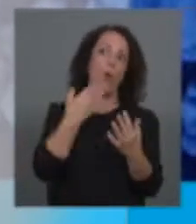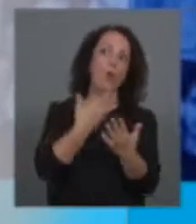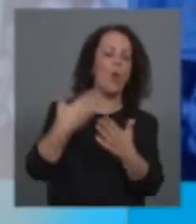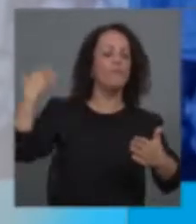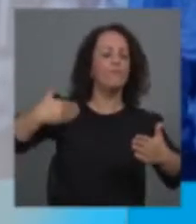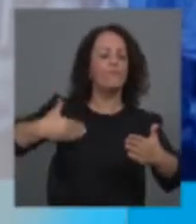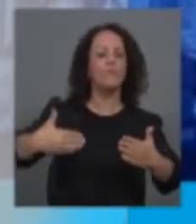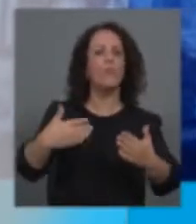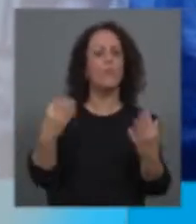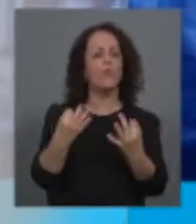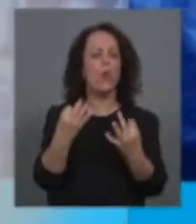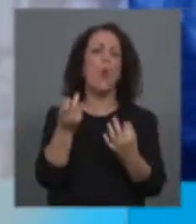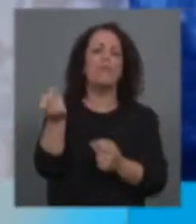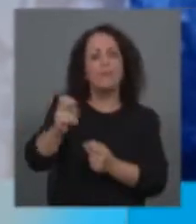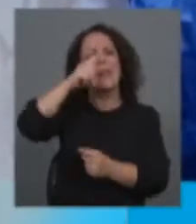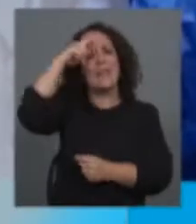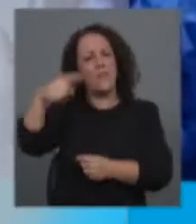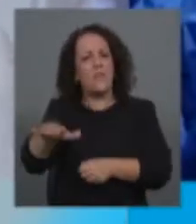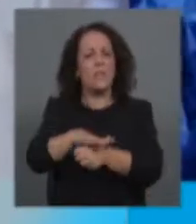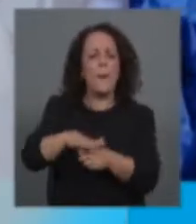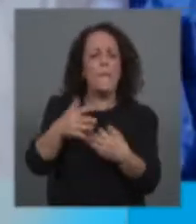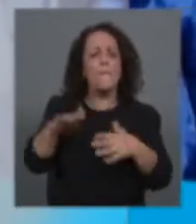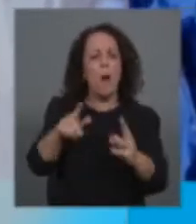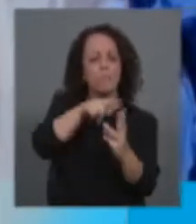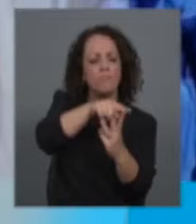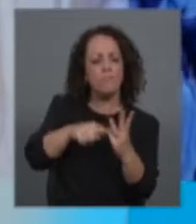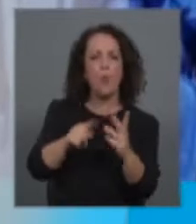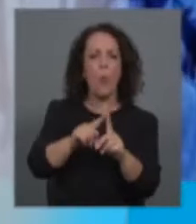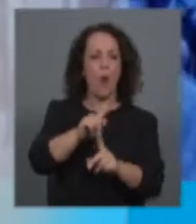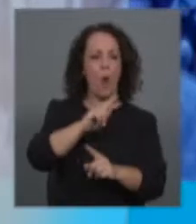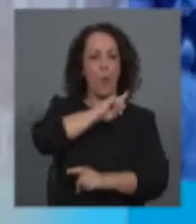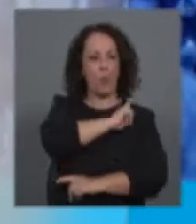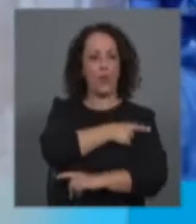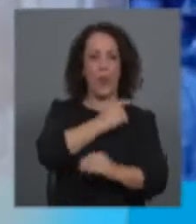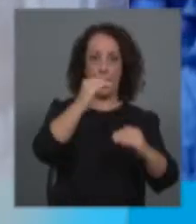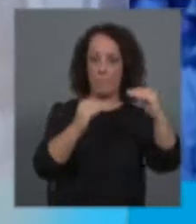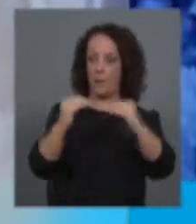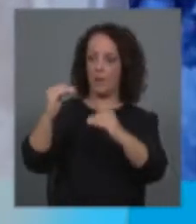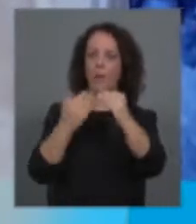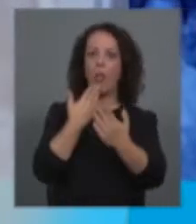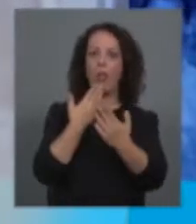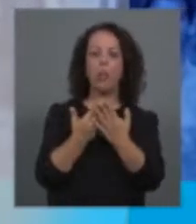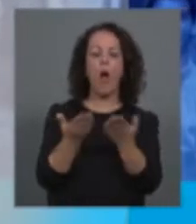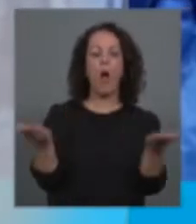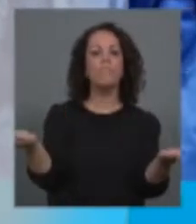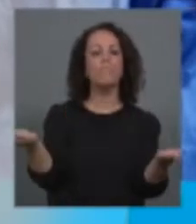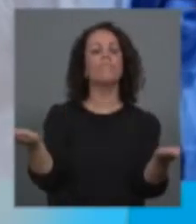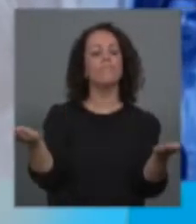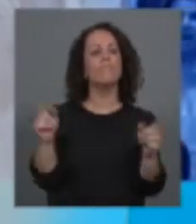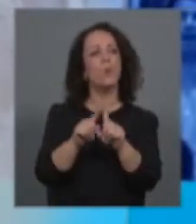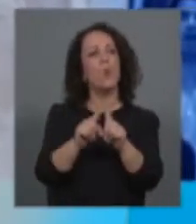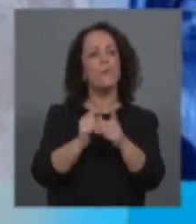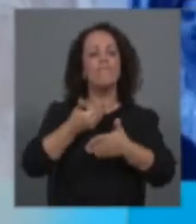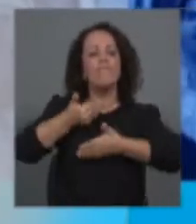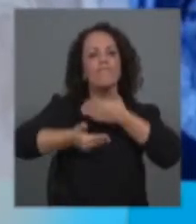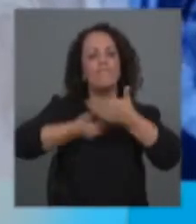mas tem havido um equilíbrio e esta partilha de poderes que tem feito com que este país tenha sido e seja